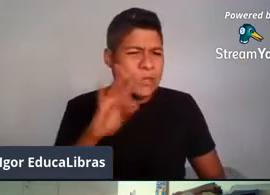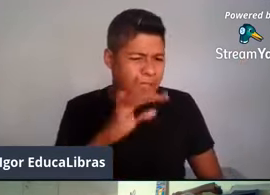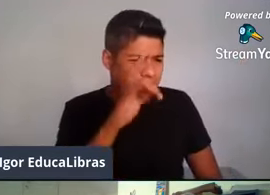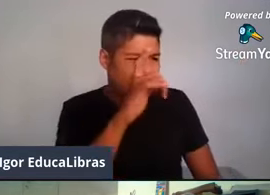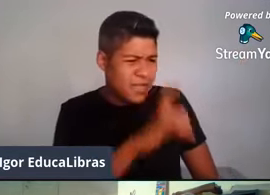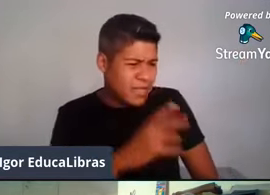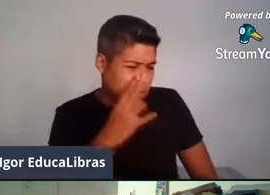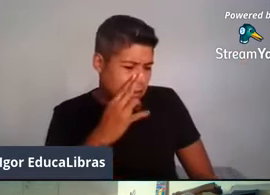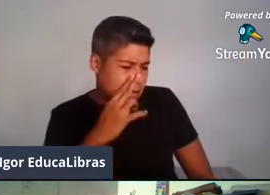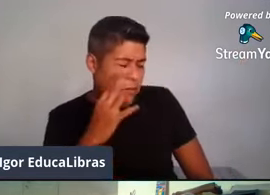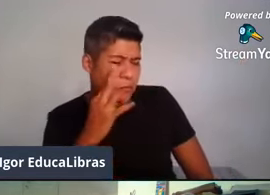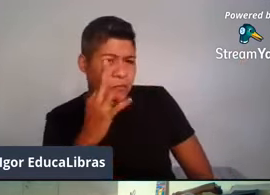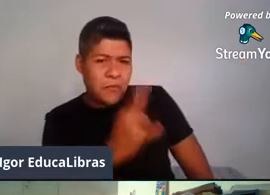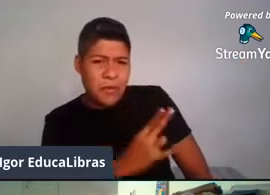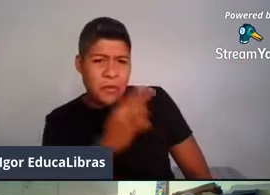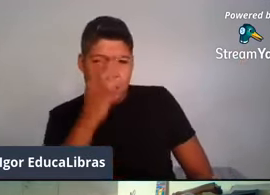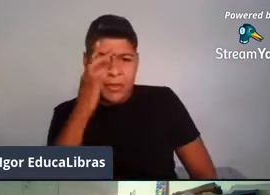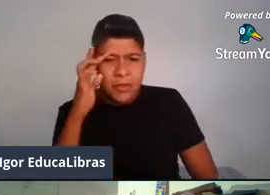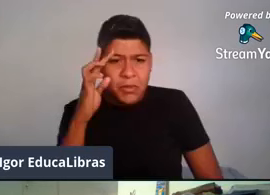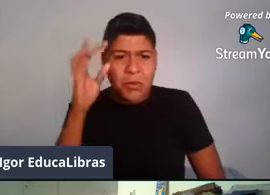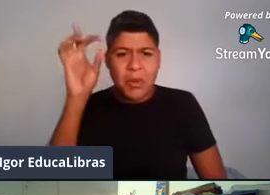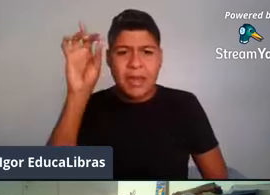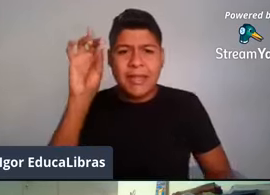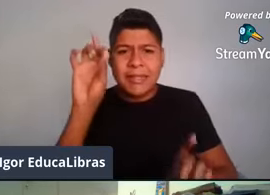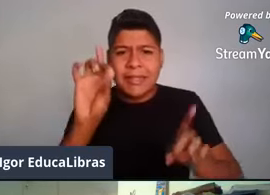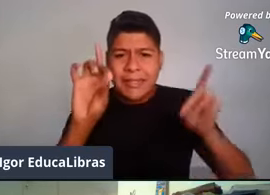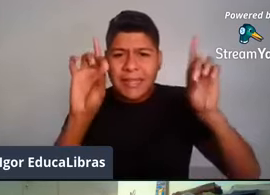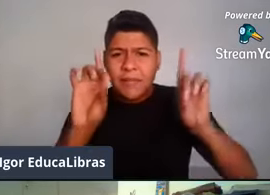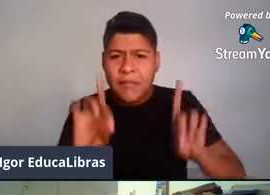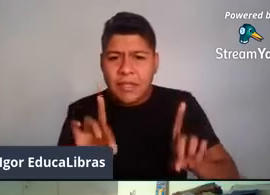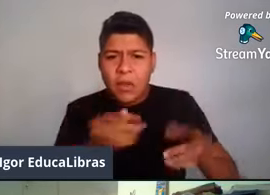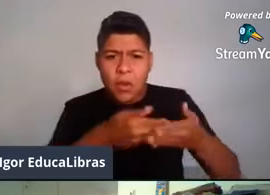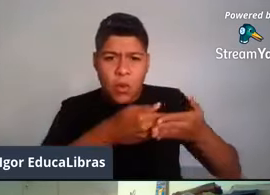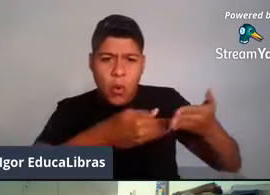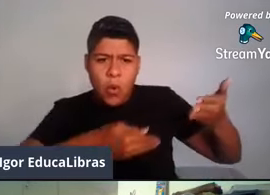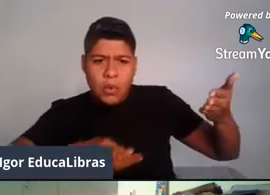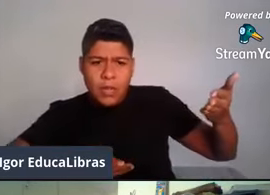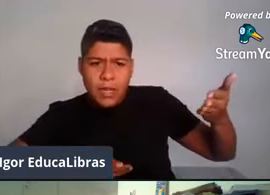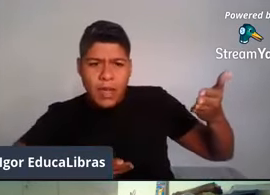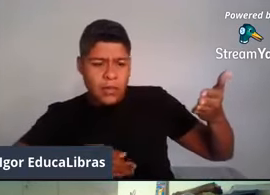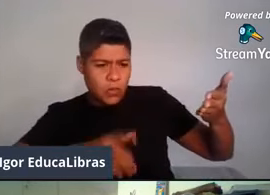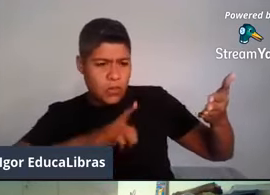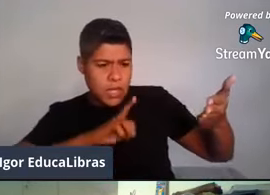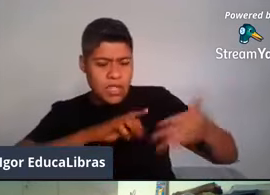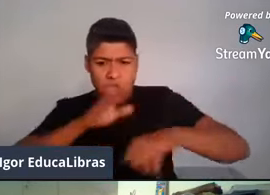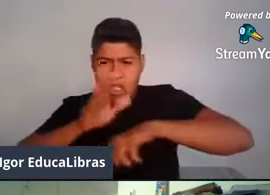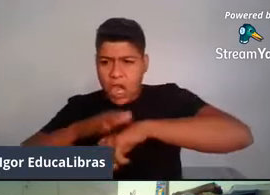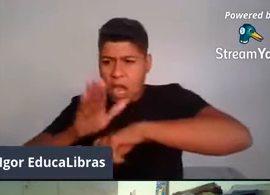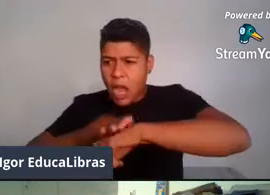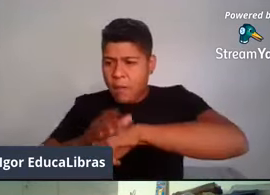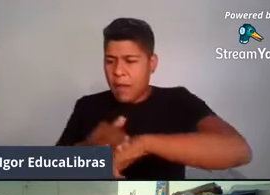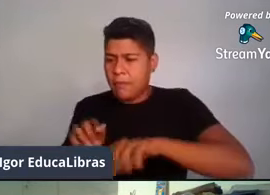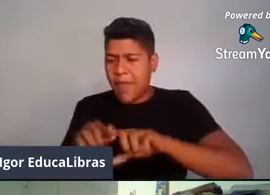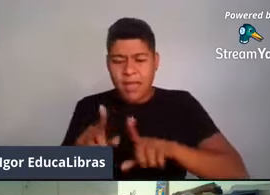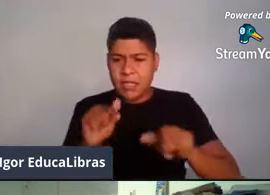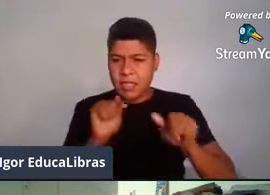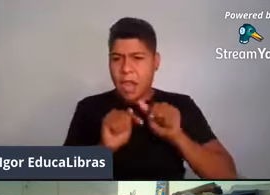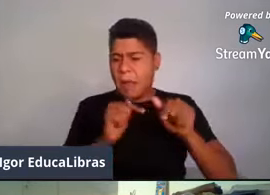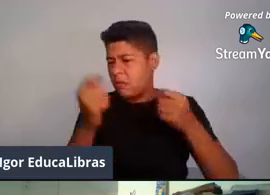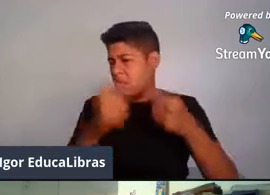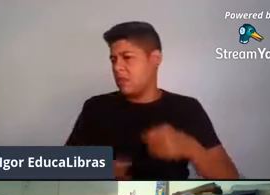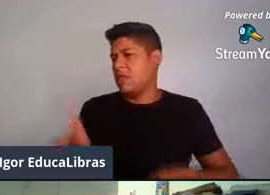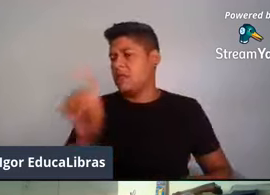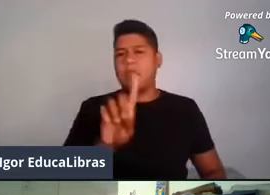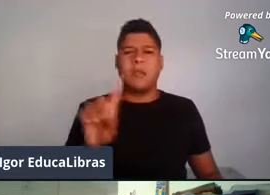acompanhou isso, mas as pessoas com deficiência eram contratadas para não trabalhar, para ficar em casa.